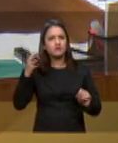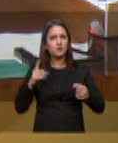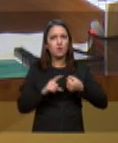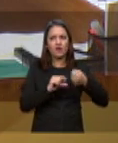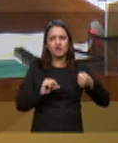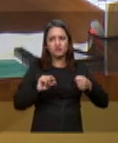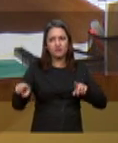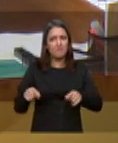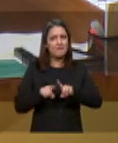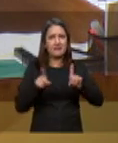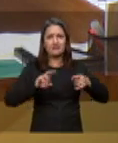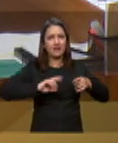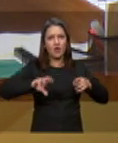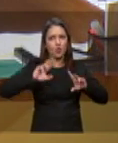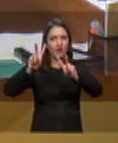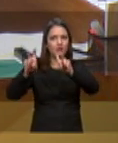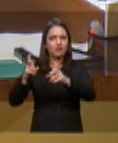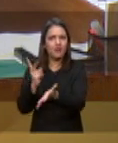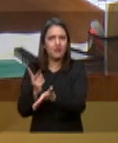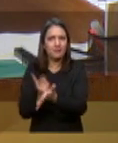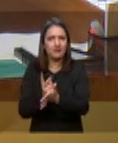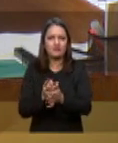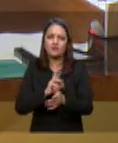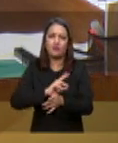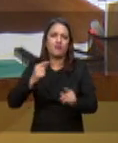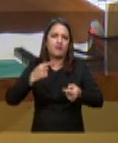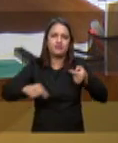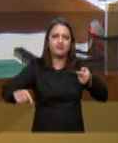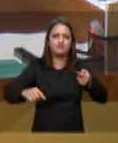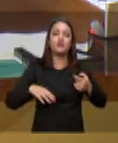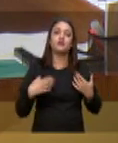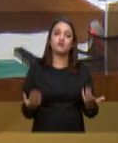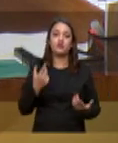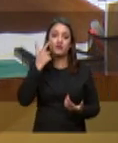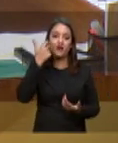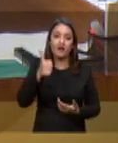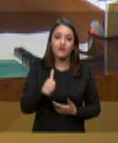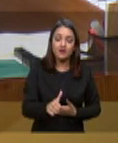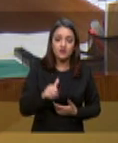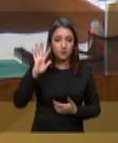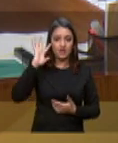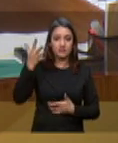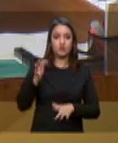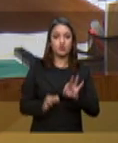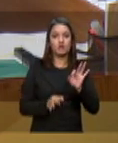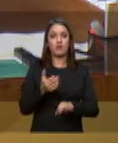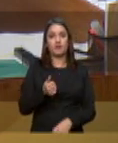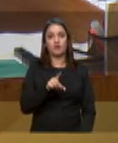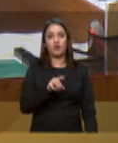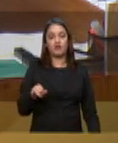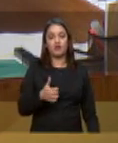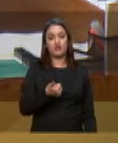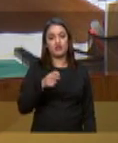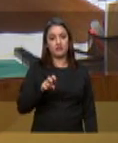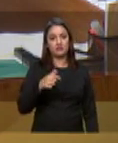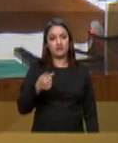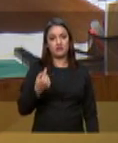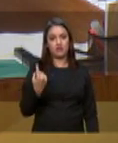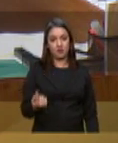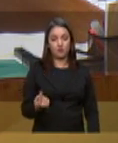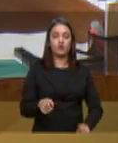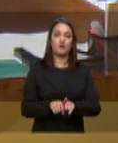trata exatamente do tema. Daí decorreria não apenas a revisão do que decidido no julgamento da ADI 1571, e